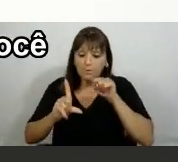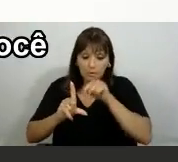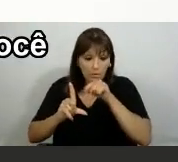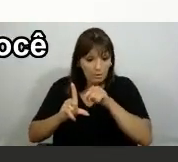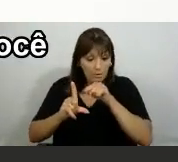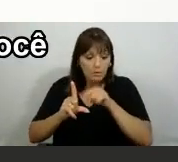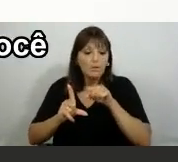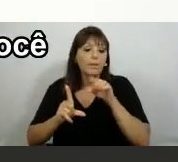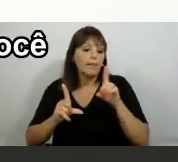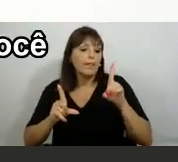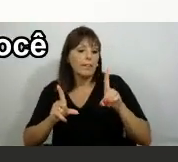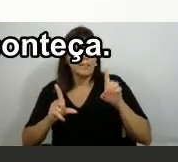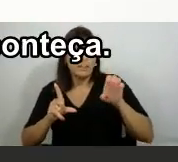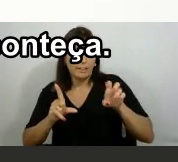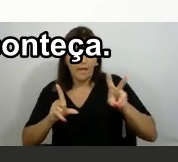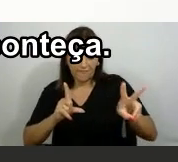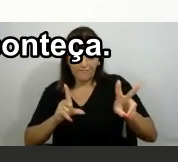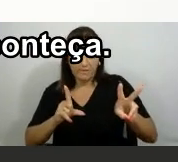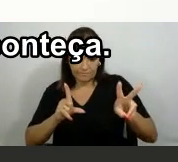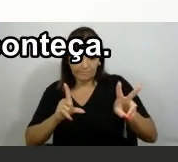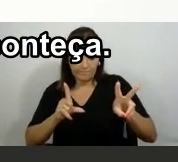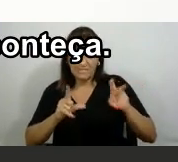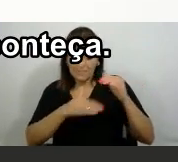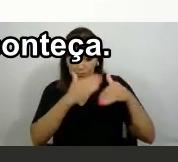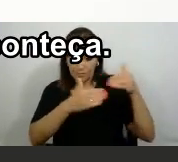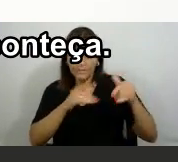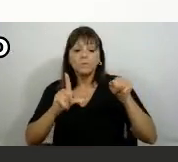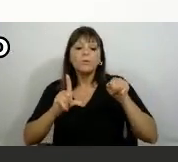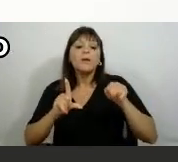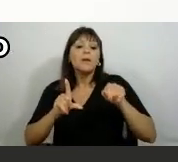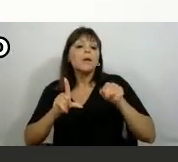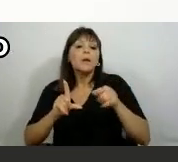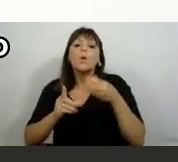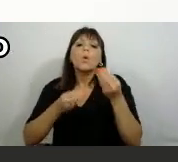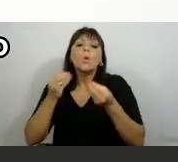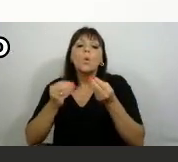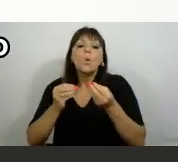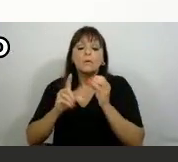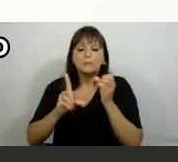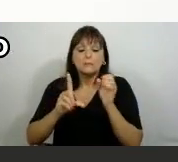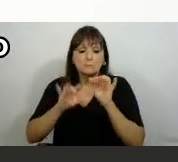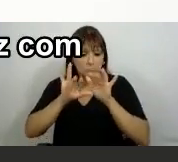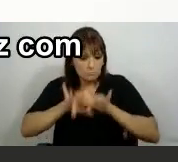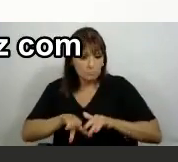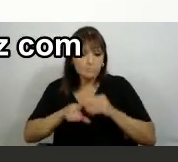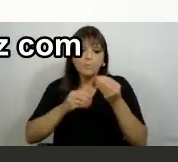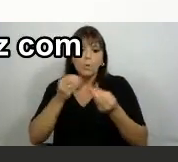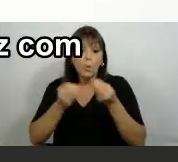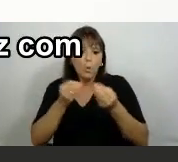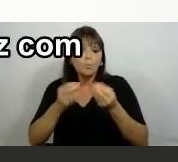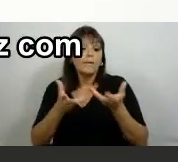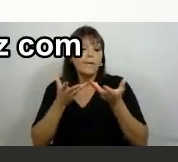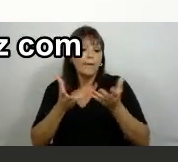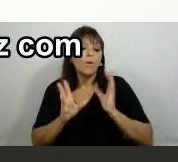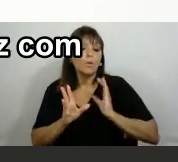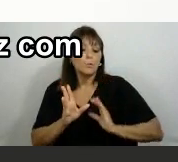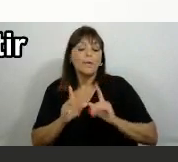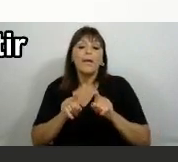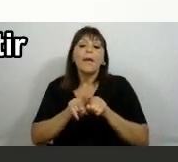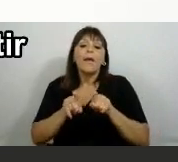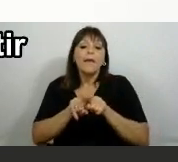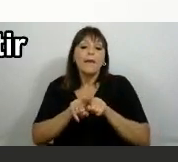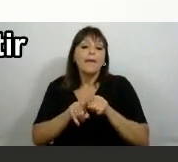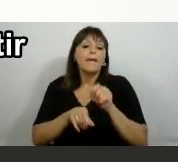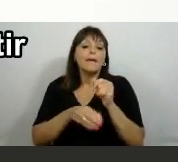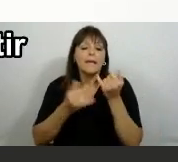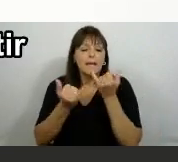e claro português, como que você quer que esse comportamento aconteça. Tá? Então, isso foi um exemplo de simplificação que a gente fez com